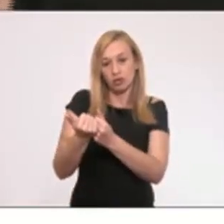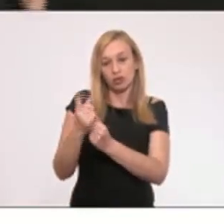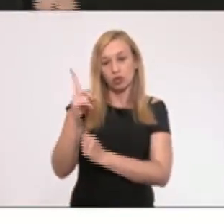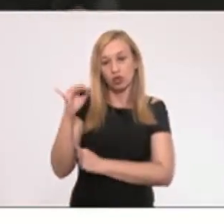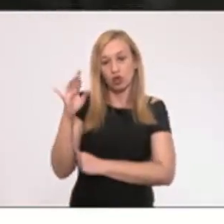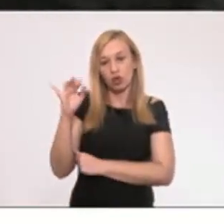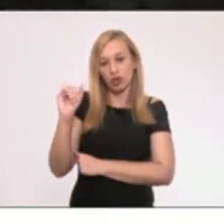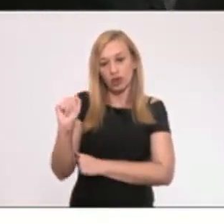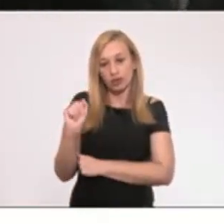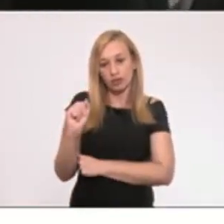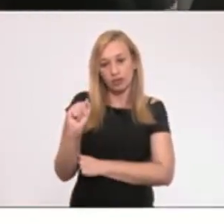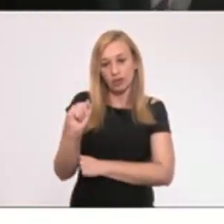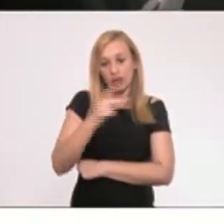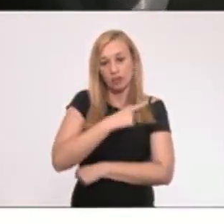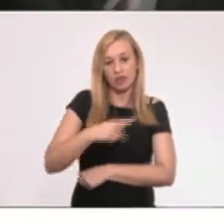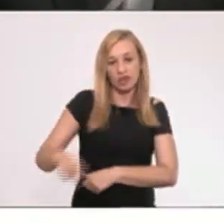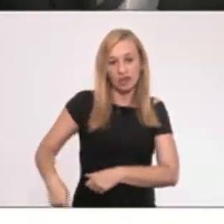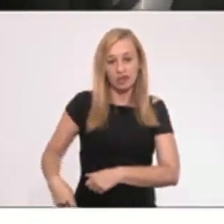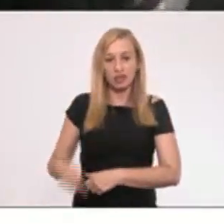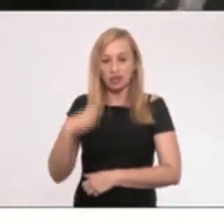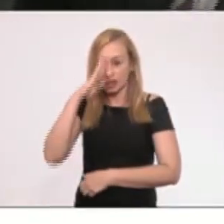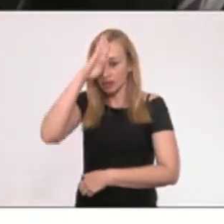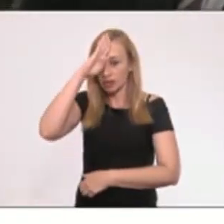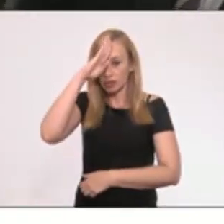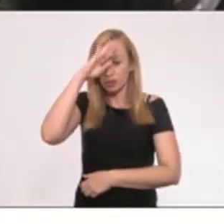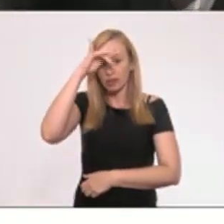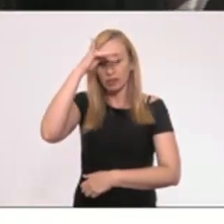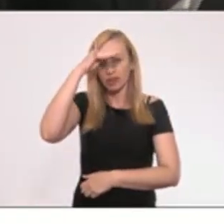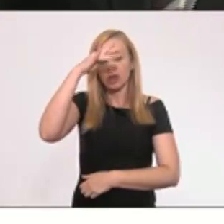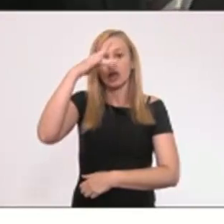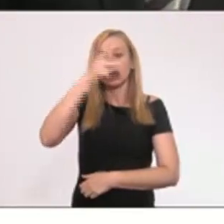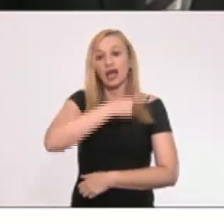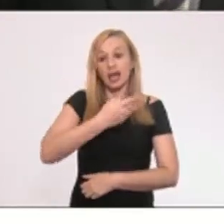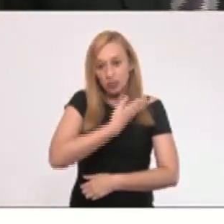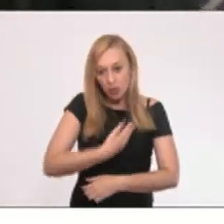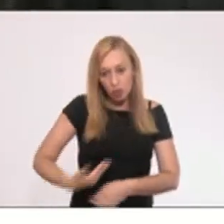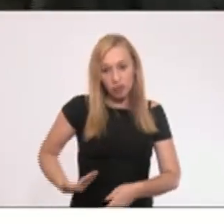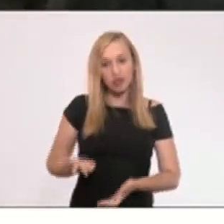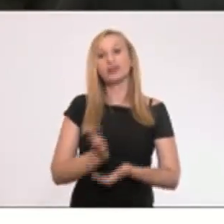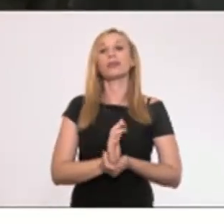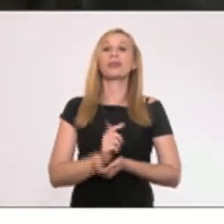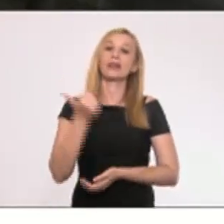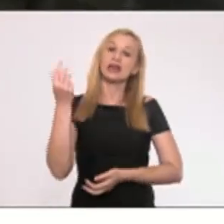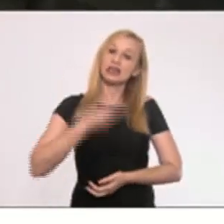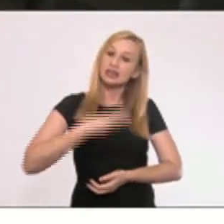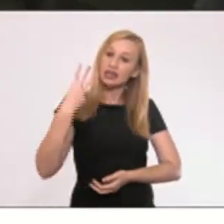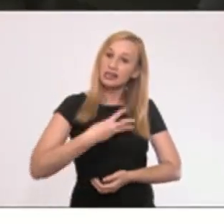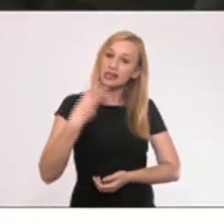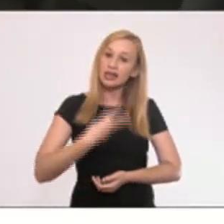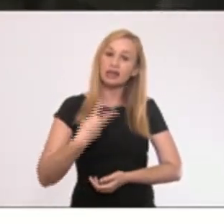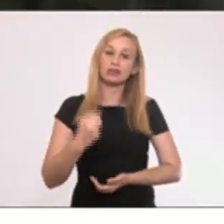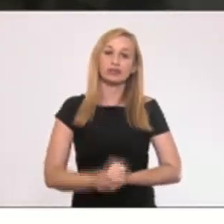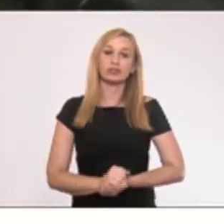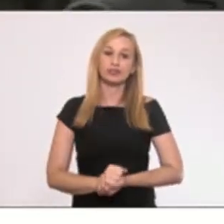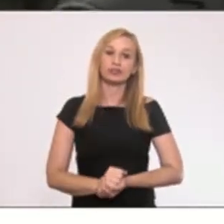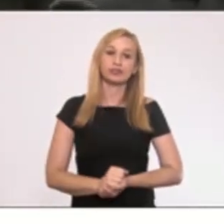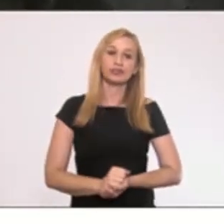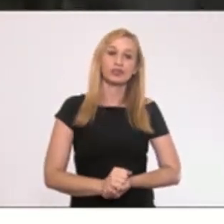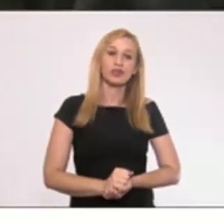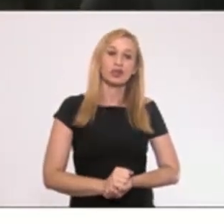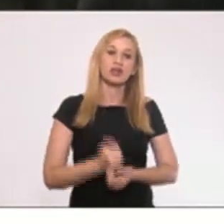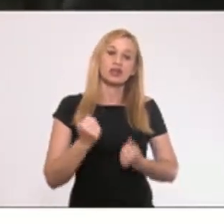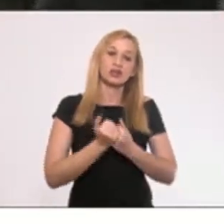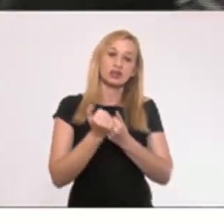Dória para presidente da República. E terceiro, o senhor conte com